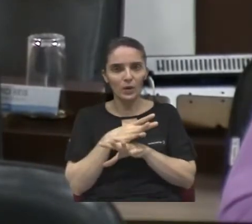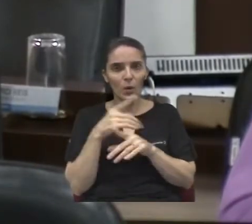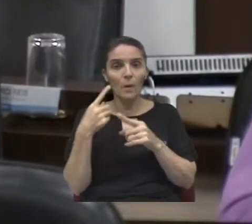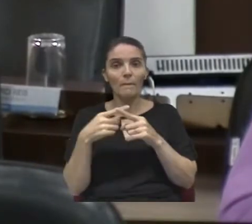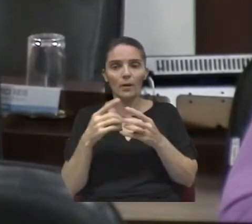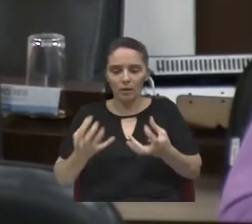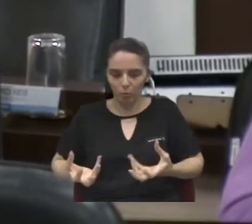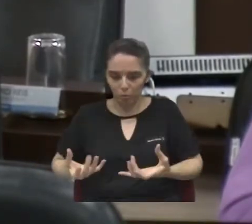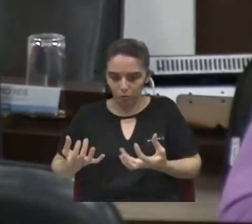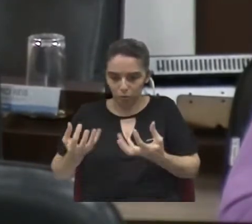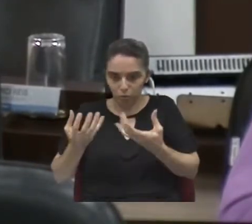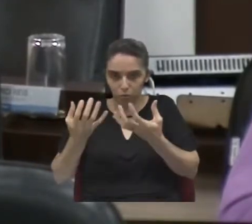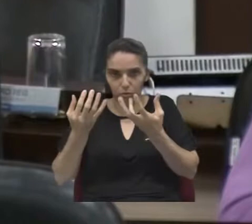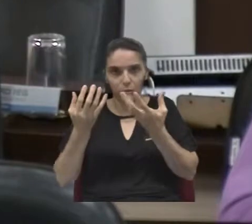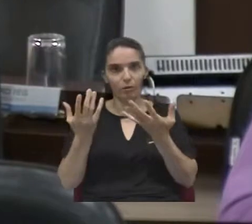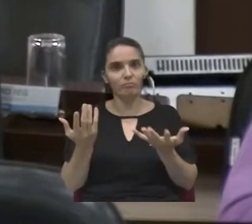academia.